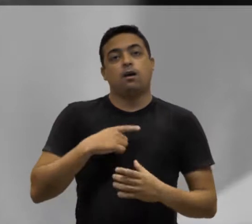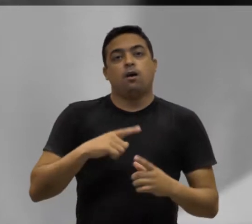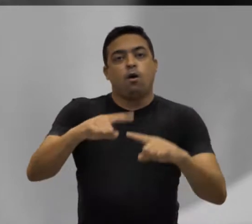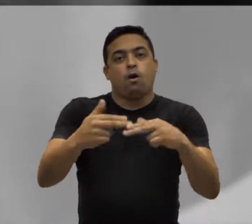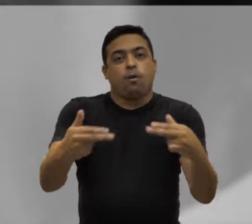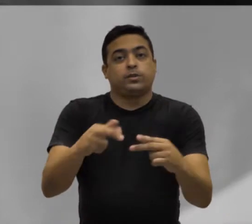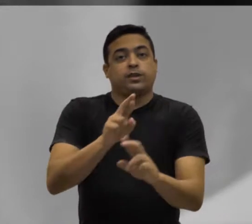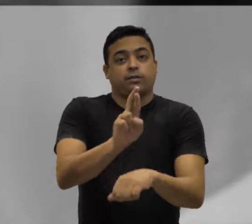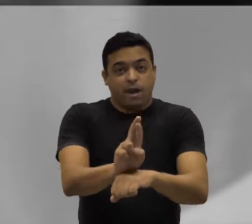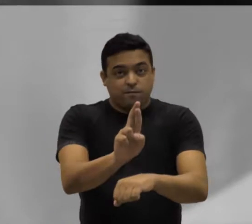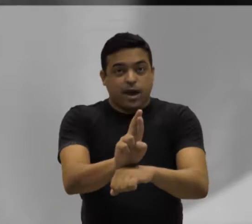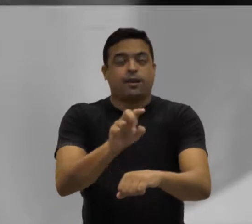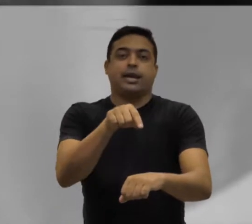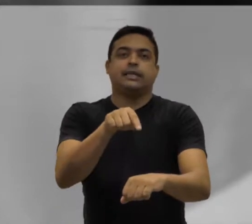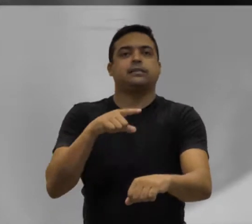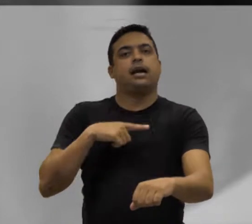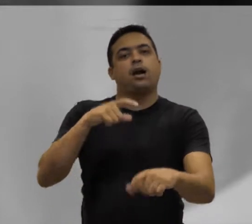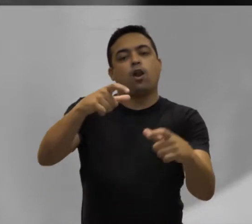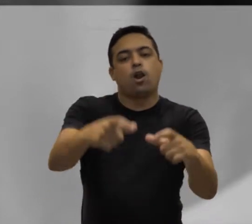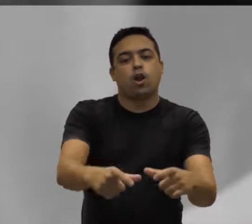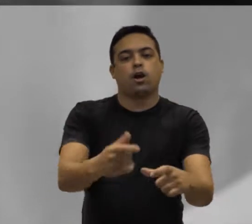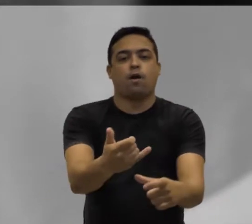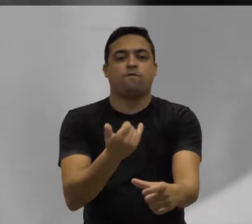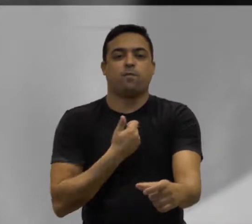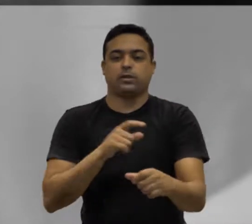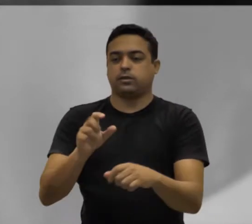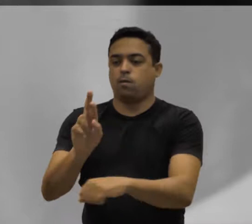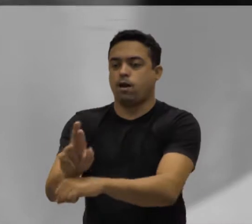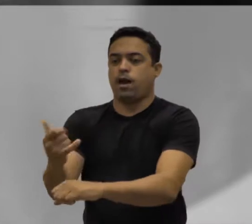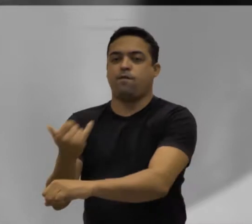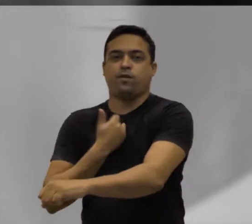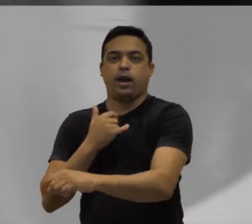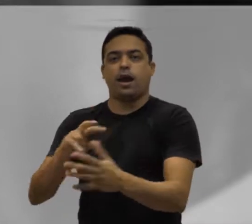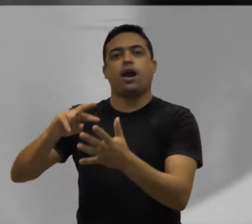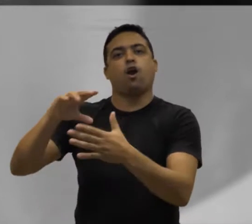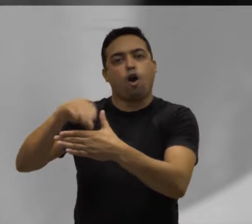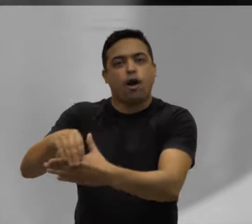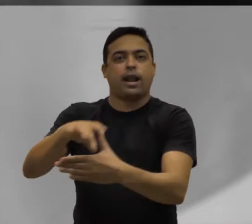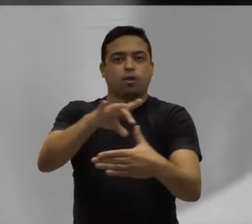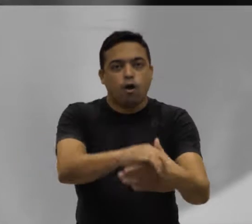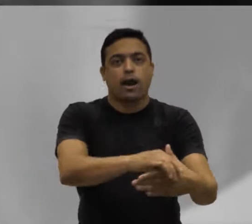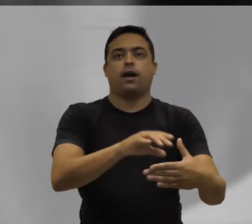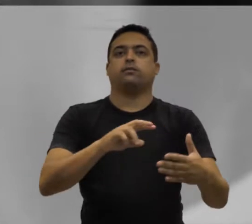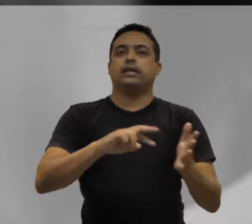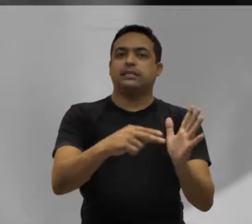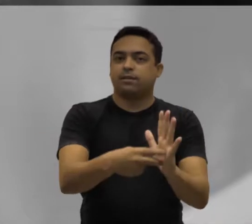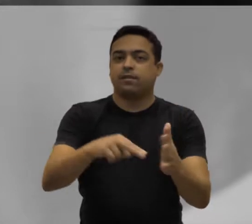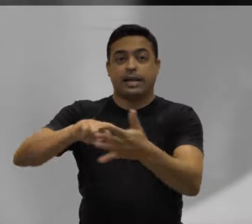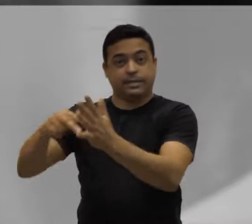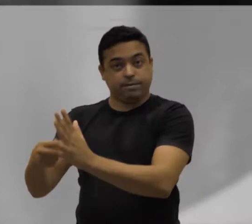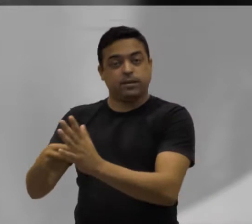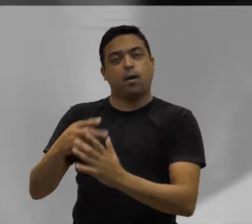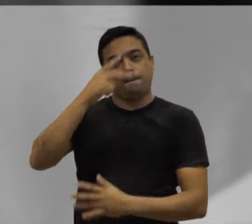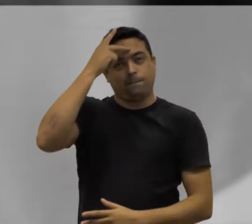Objeto de referência ou pistas de informação são representações concretas e significativas para que